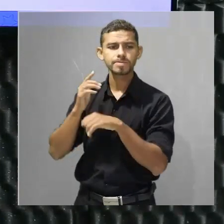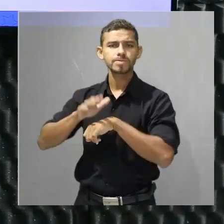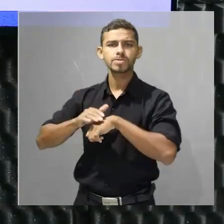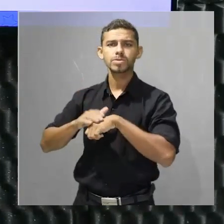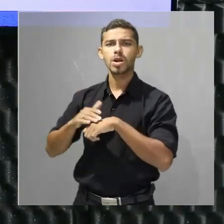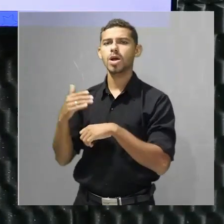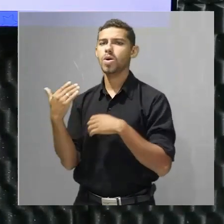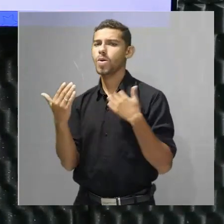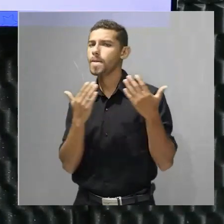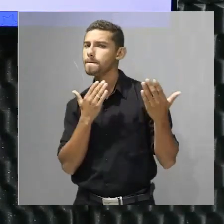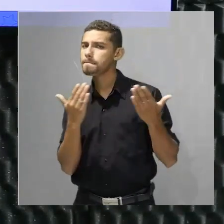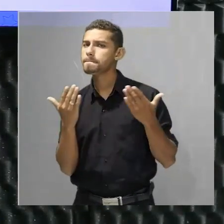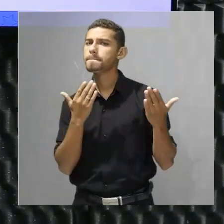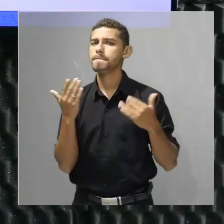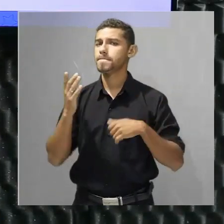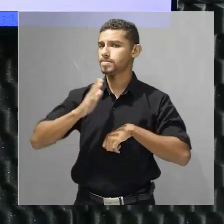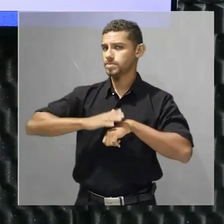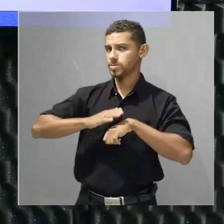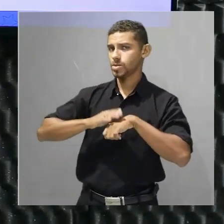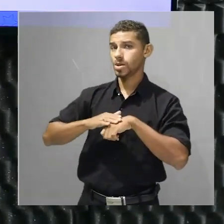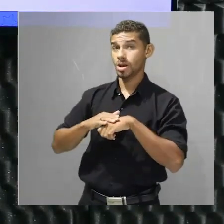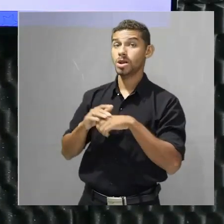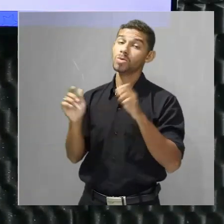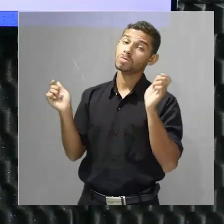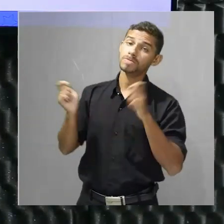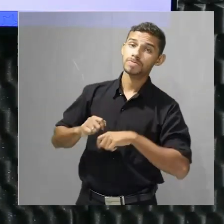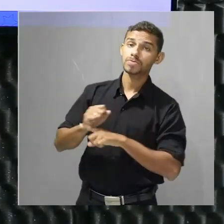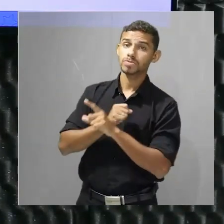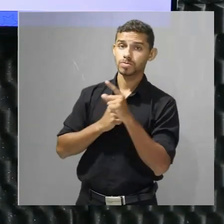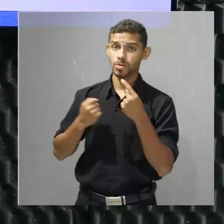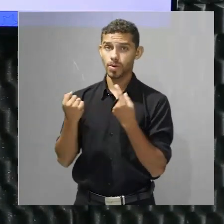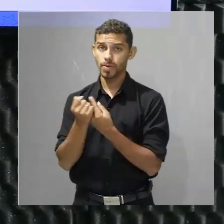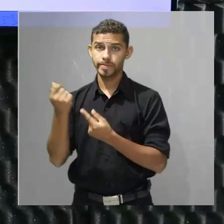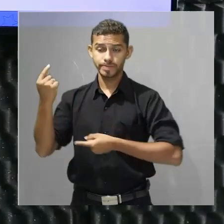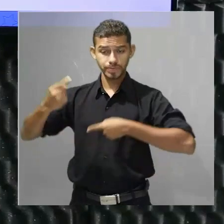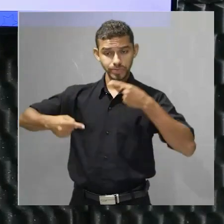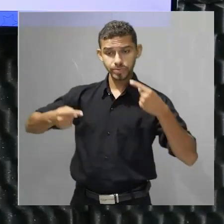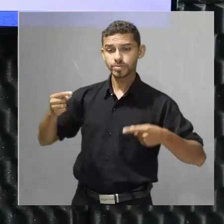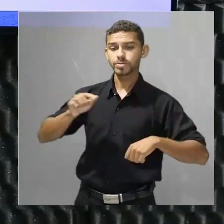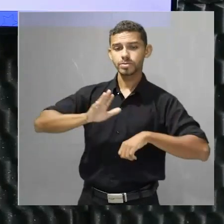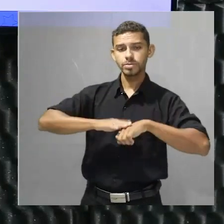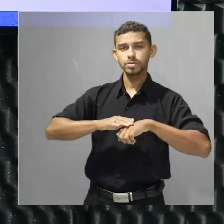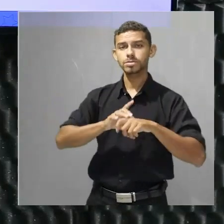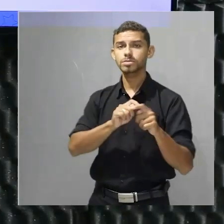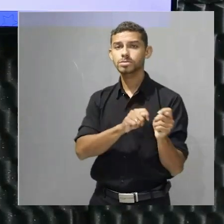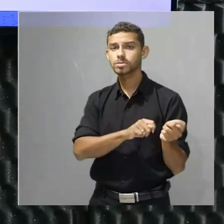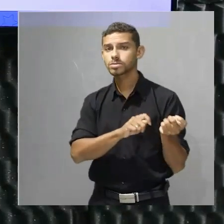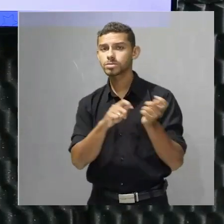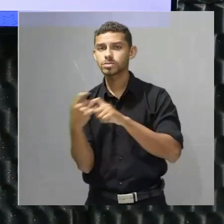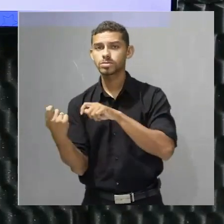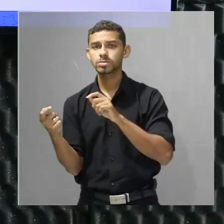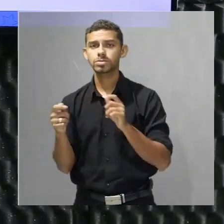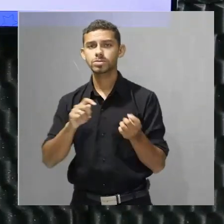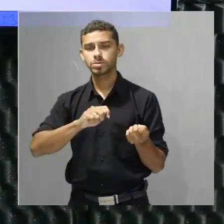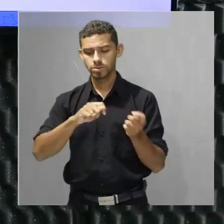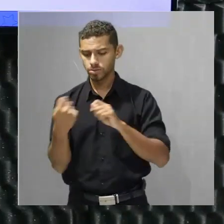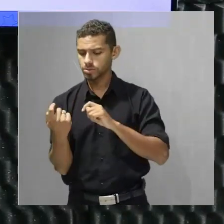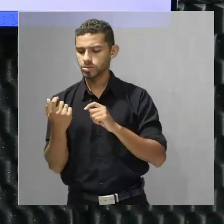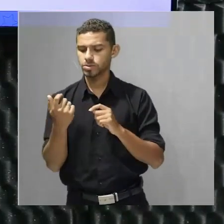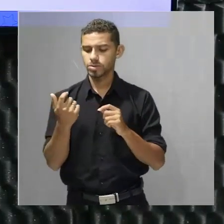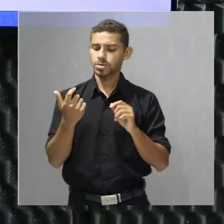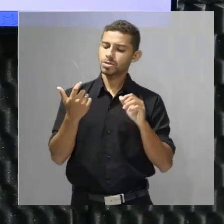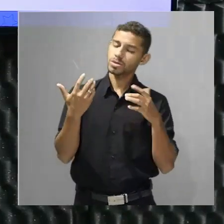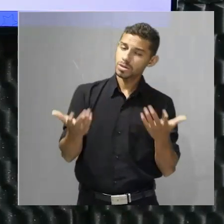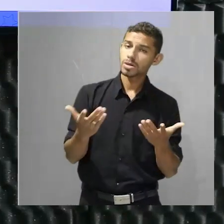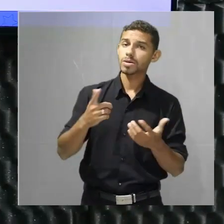das comparações através dos aspectos sociais políticos e econômicos portanto